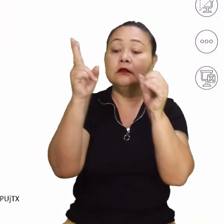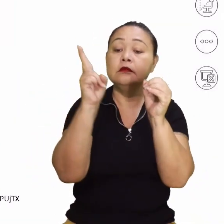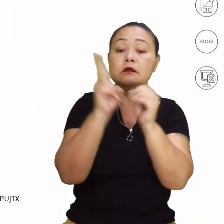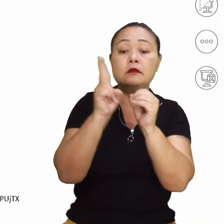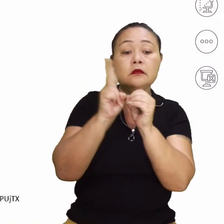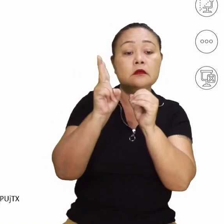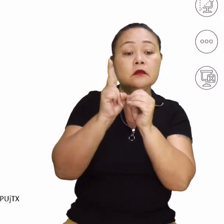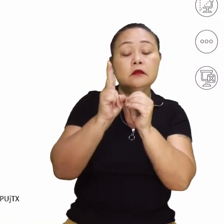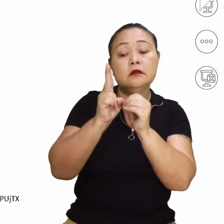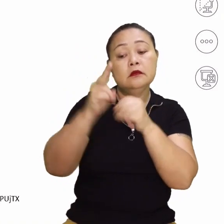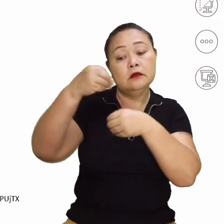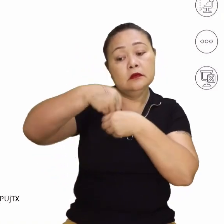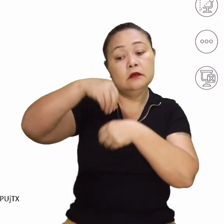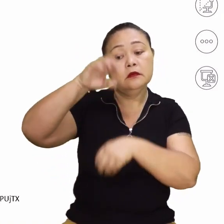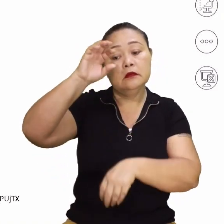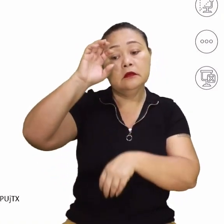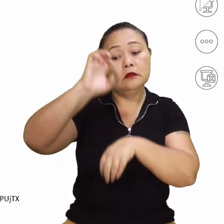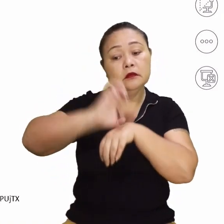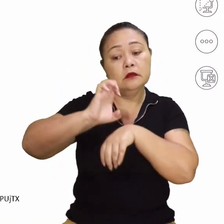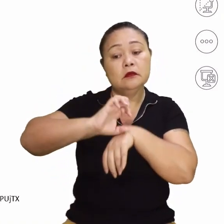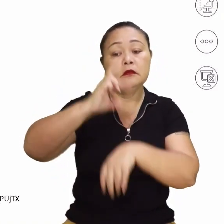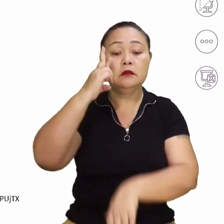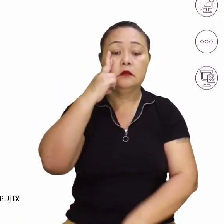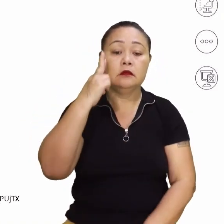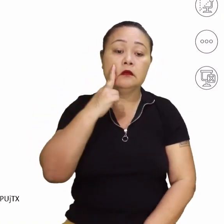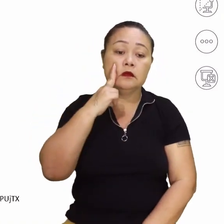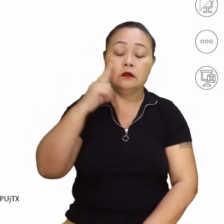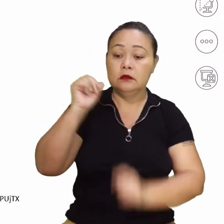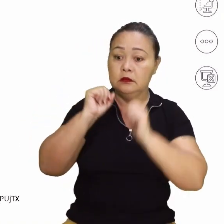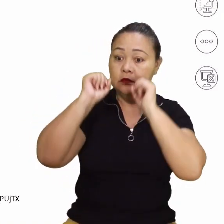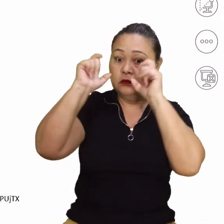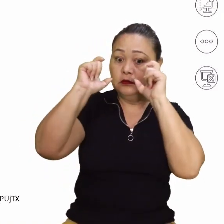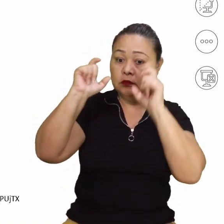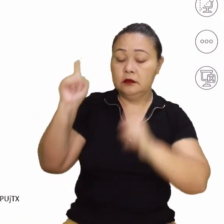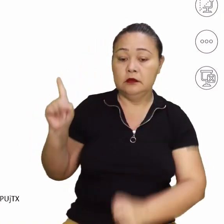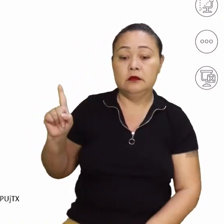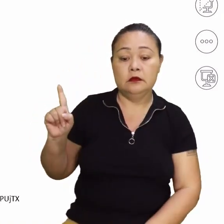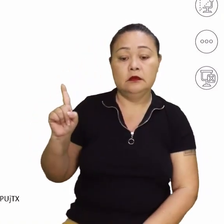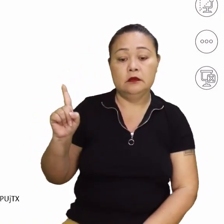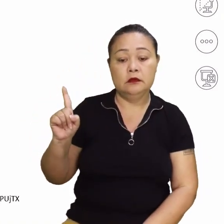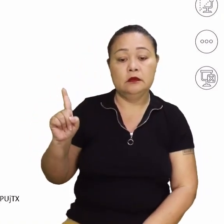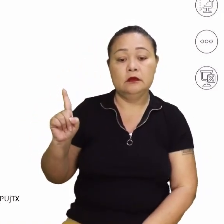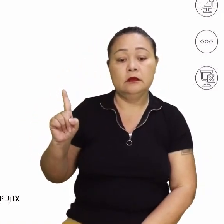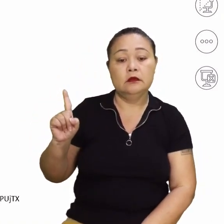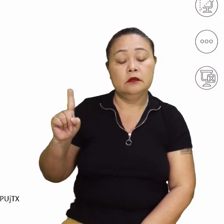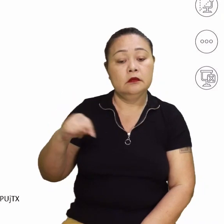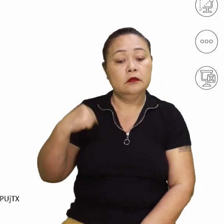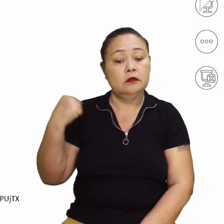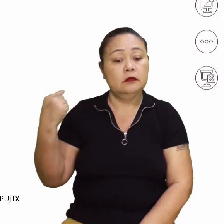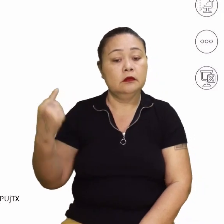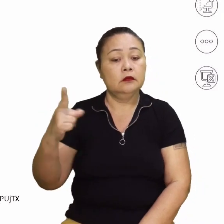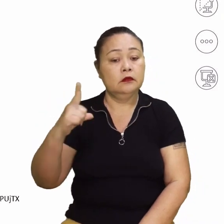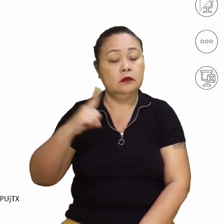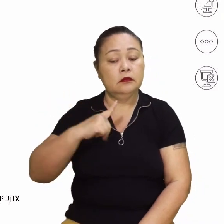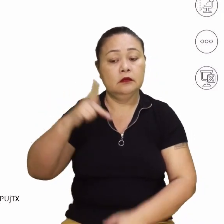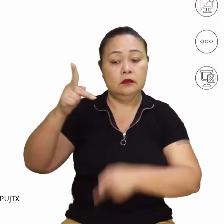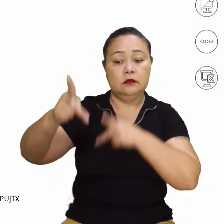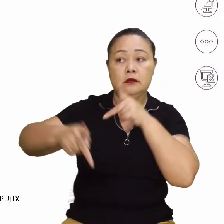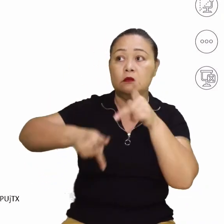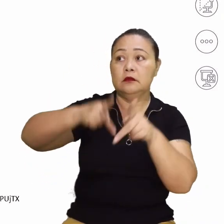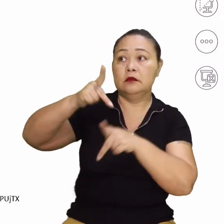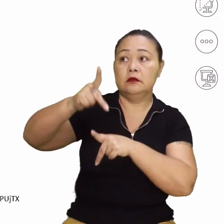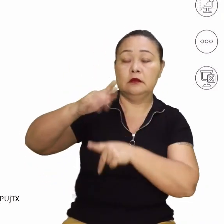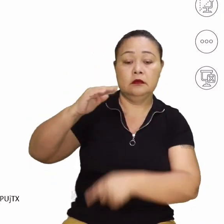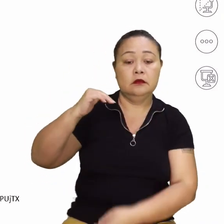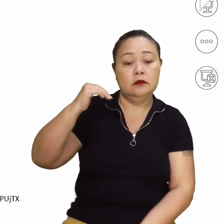das terras indígenas em Rondônia presta atenção que olha só galera nós temos povos